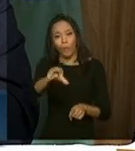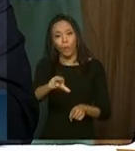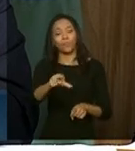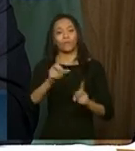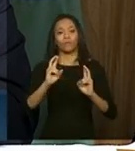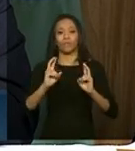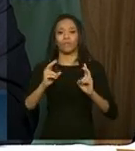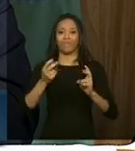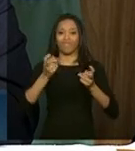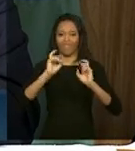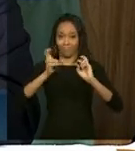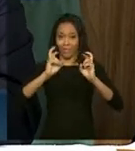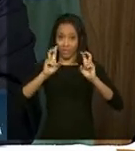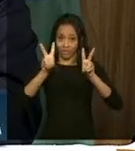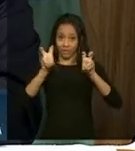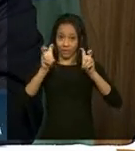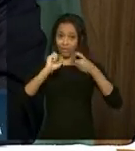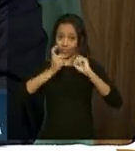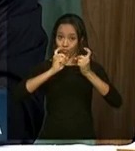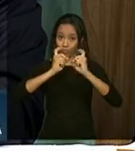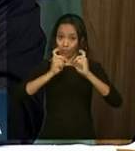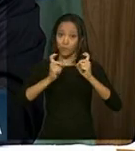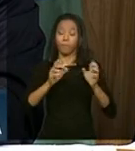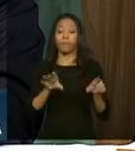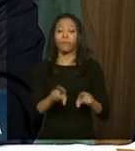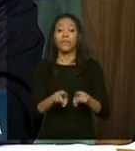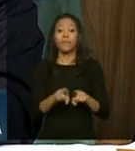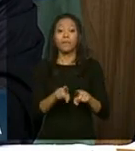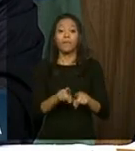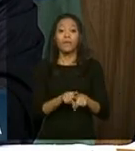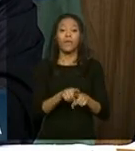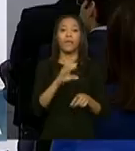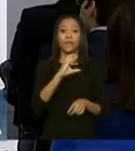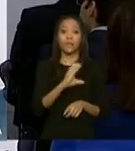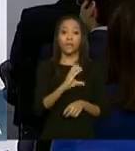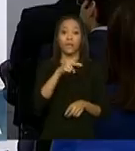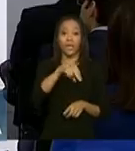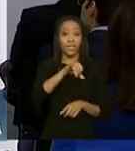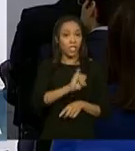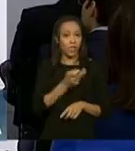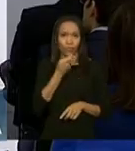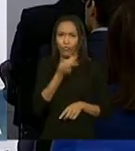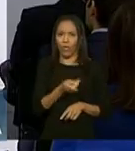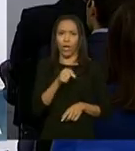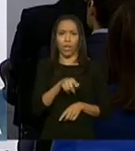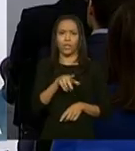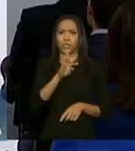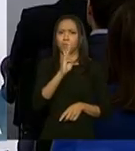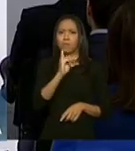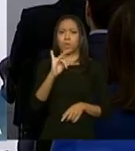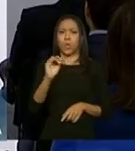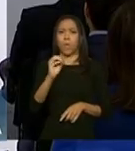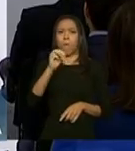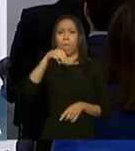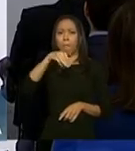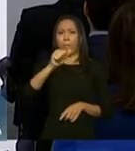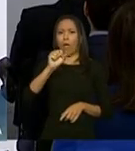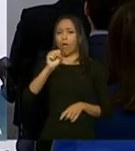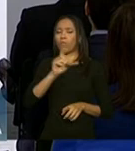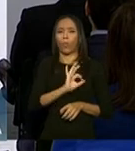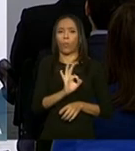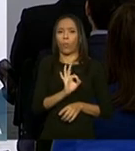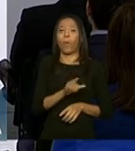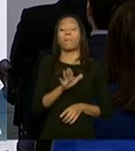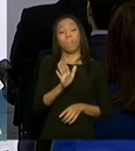dimensão do trabalho. A CNI não fala em biomassa no setor de energia, mas acho que tem que entrar nessa discussão também